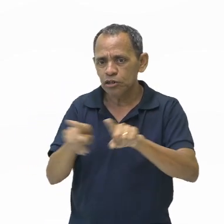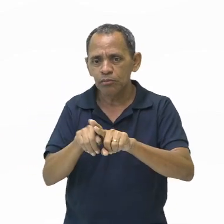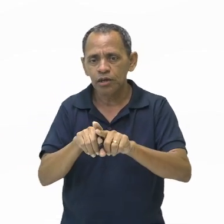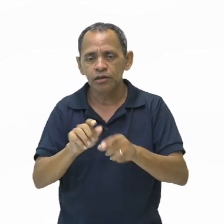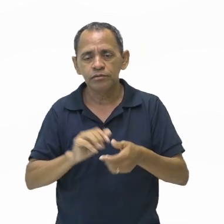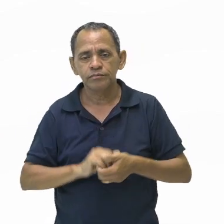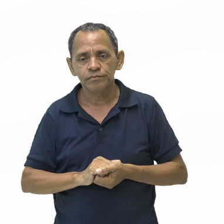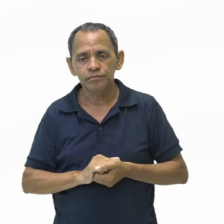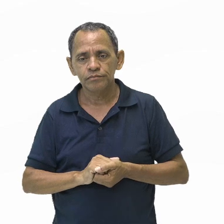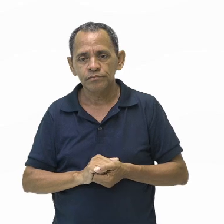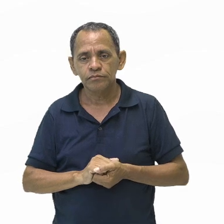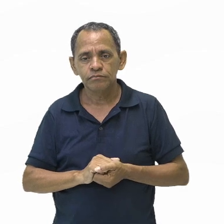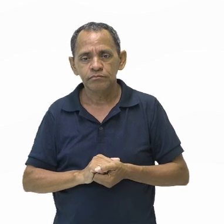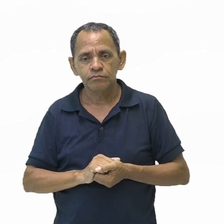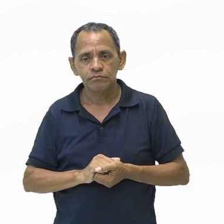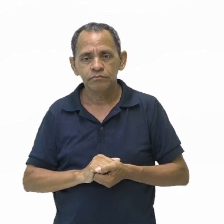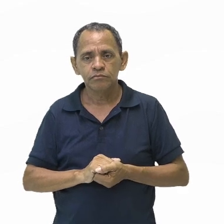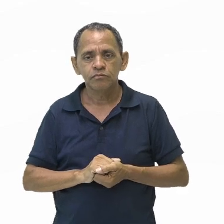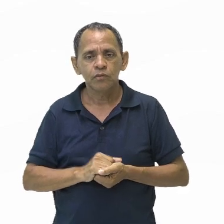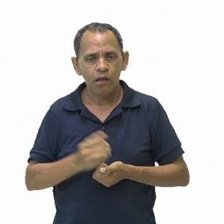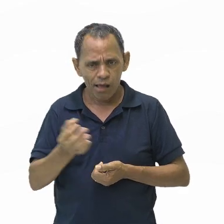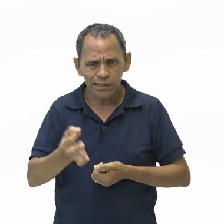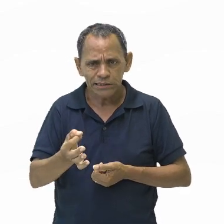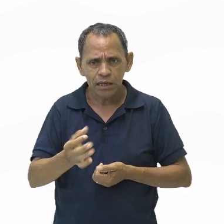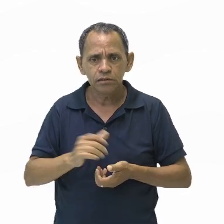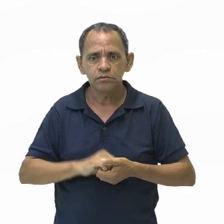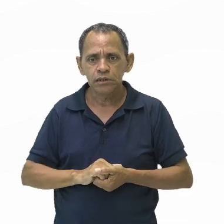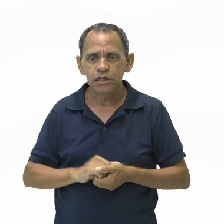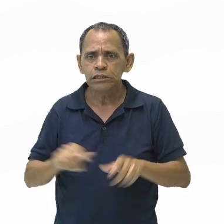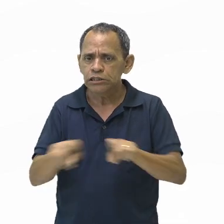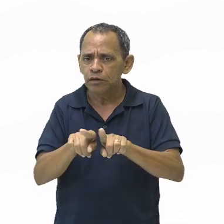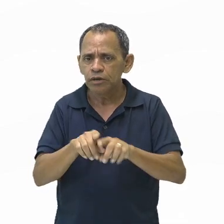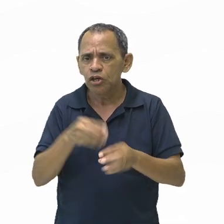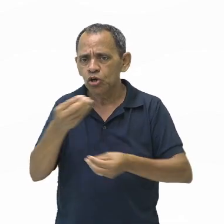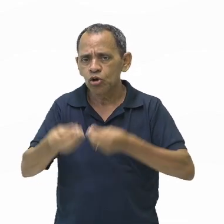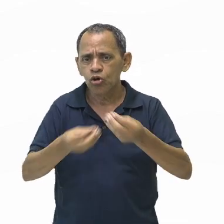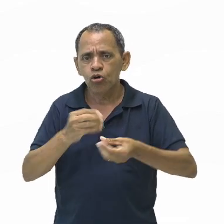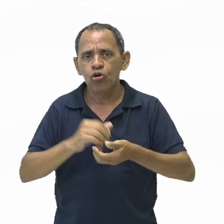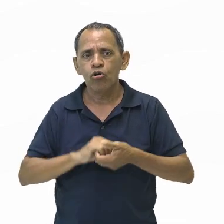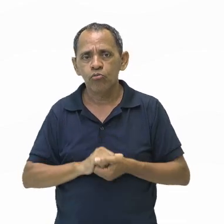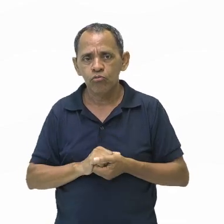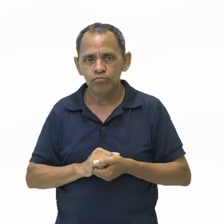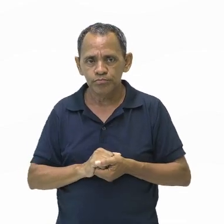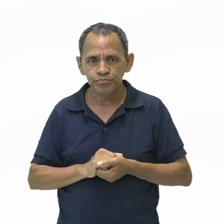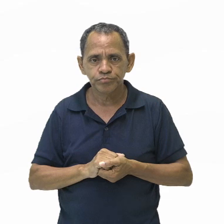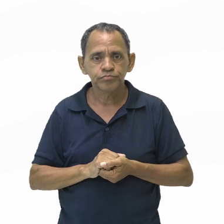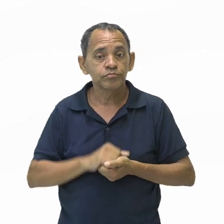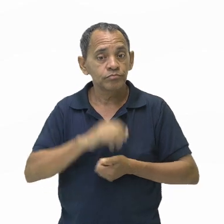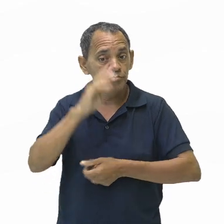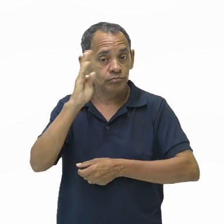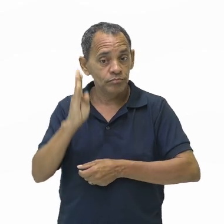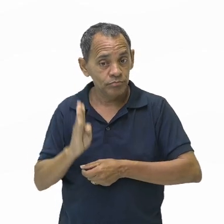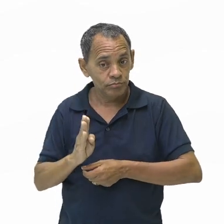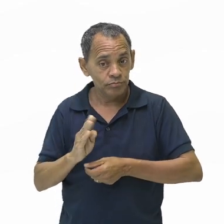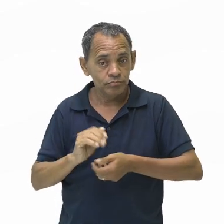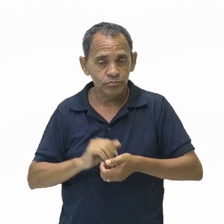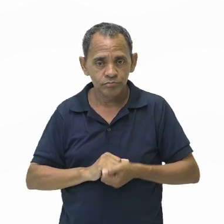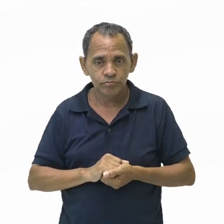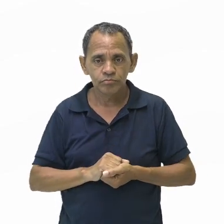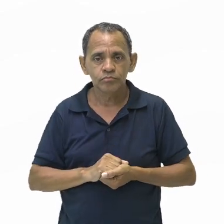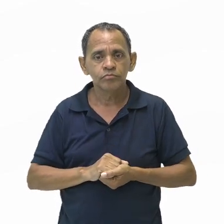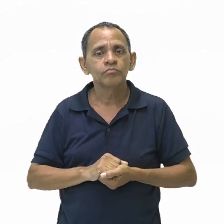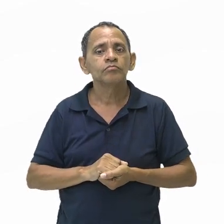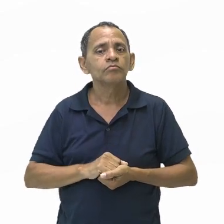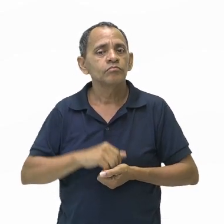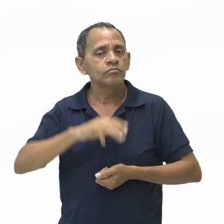Brasil, certo? Ele pode prestar atenção que ele nem fala assim, da autêntica do lado do brasileiro, né, do Brasil, português,